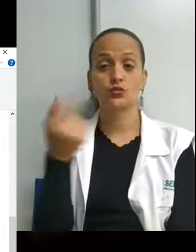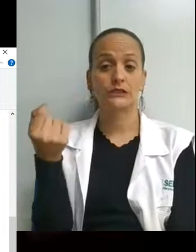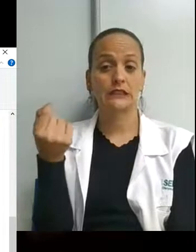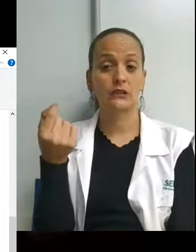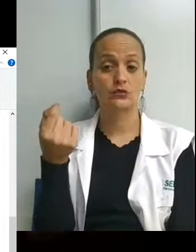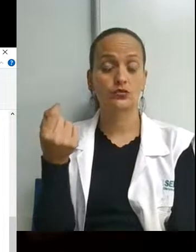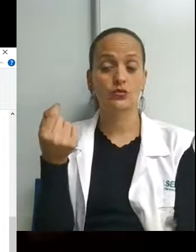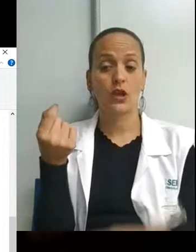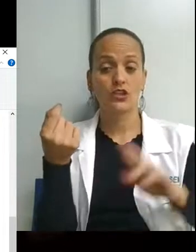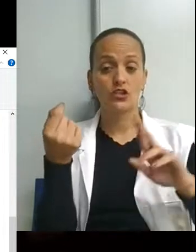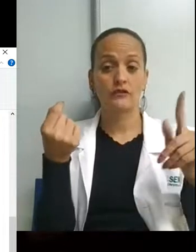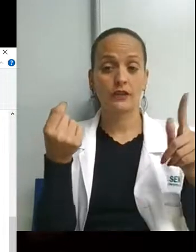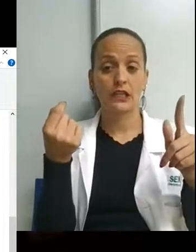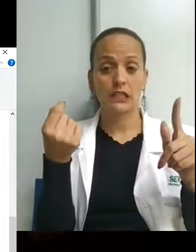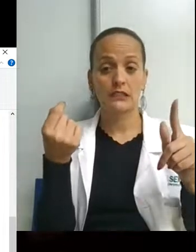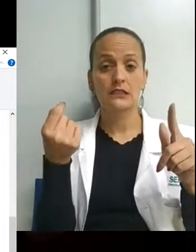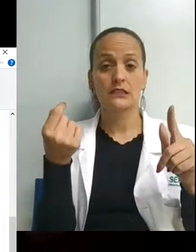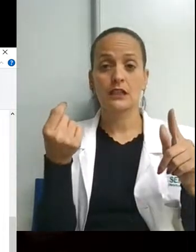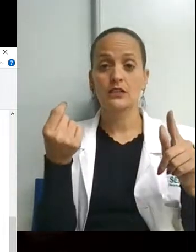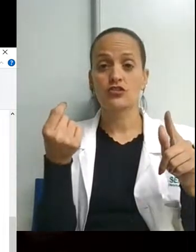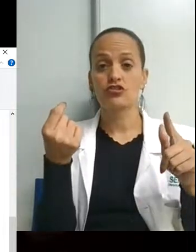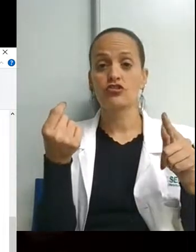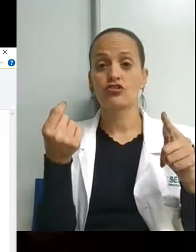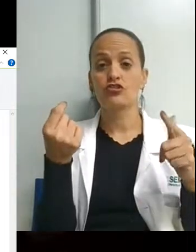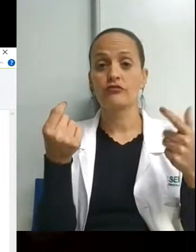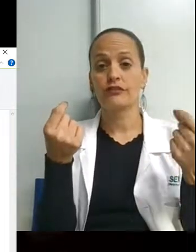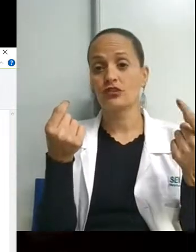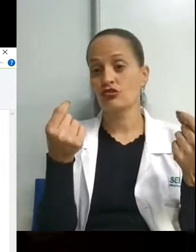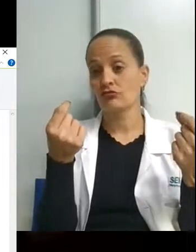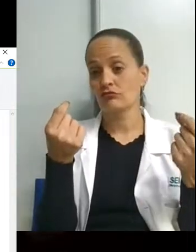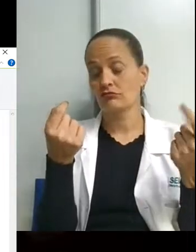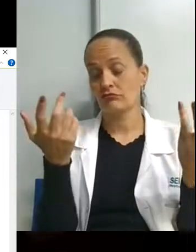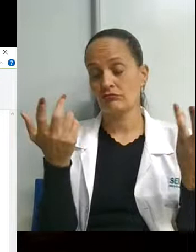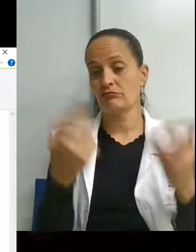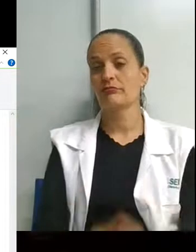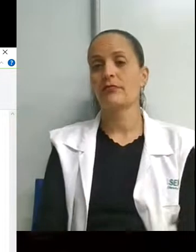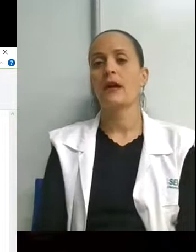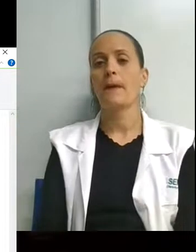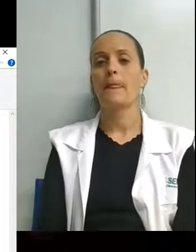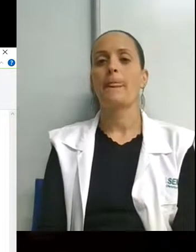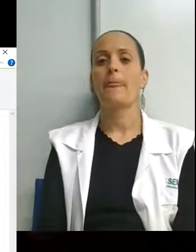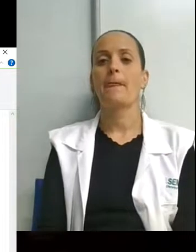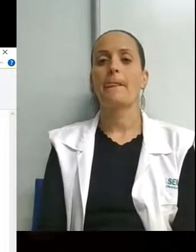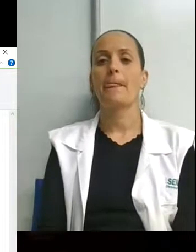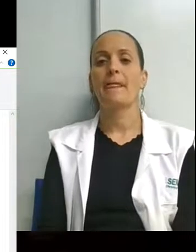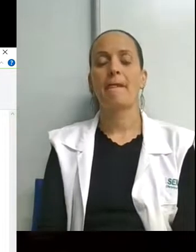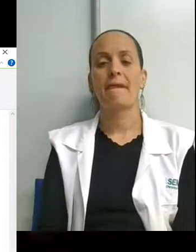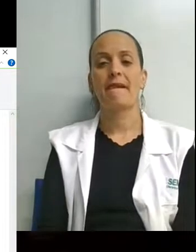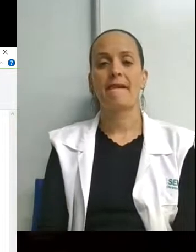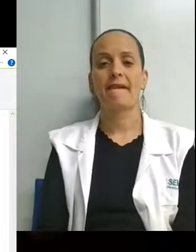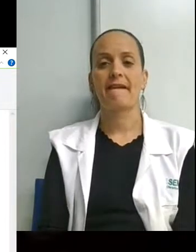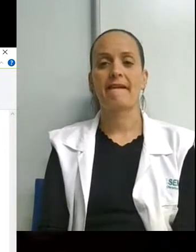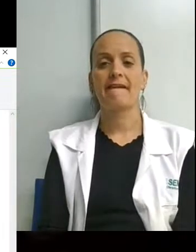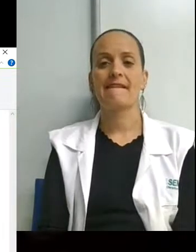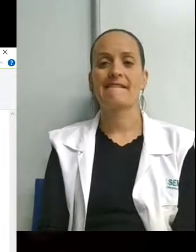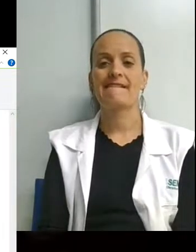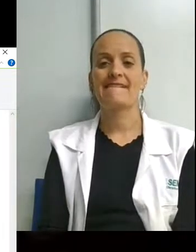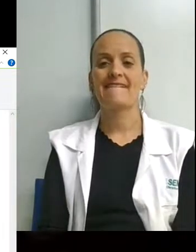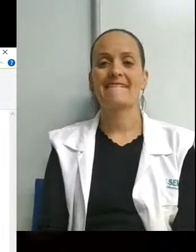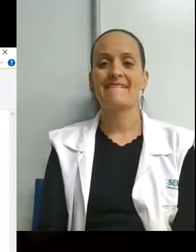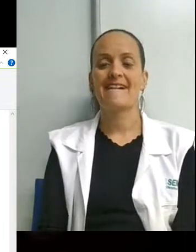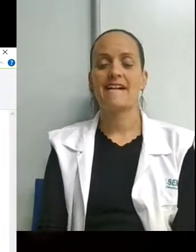quantos por cento que é? Vou fazer uma regrinha de 3 simples aqui, ó. Então, ó, 220 volts é igual a